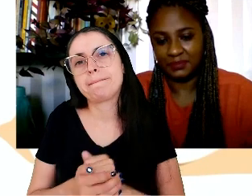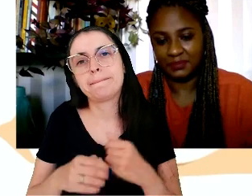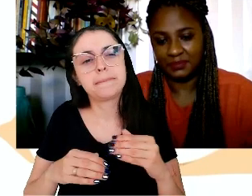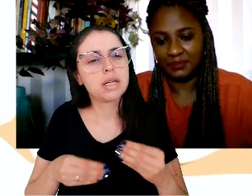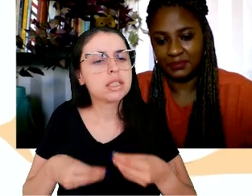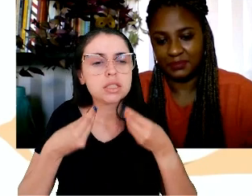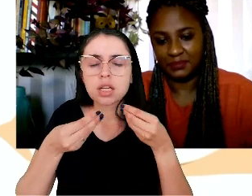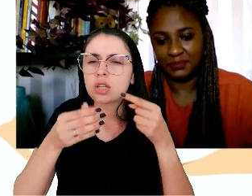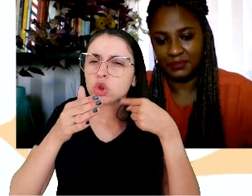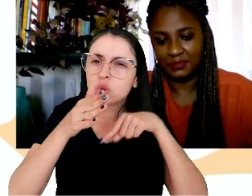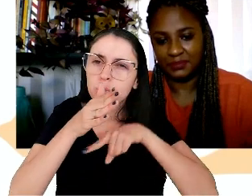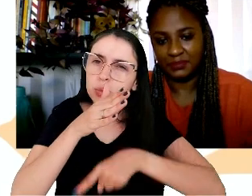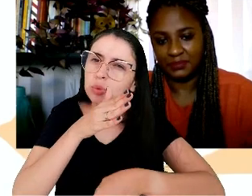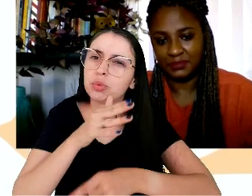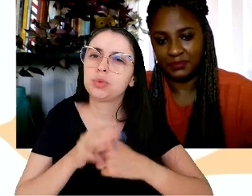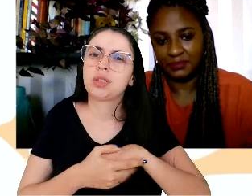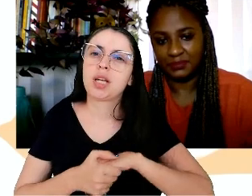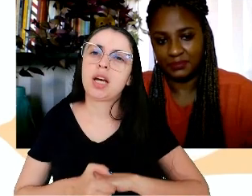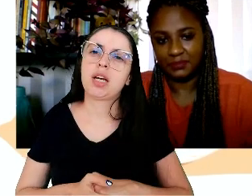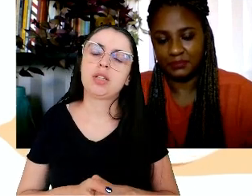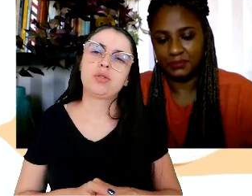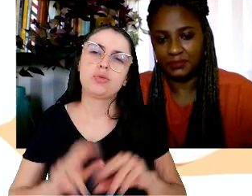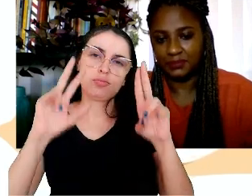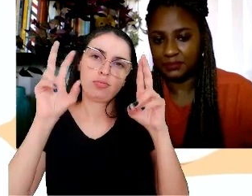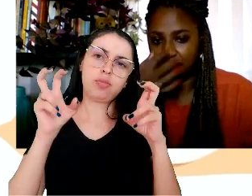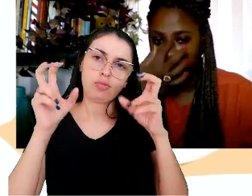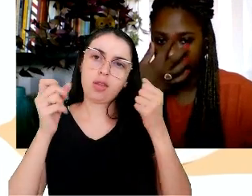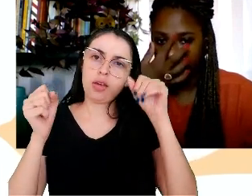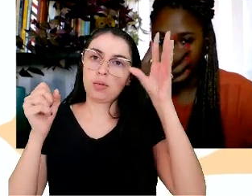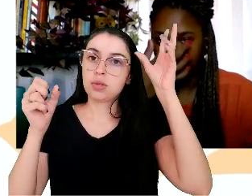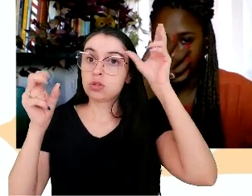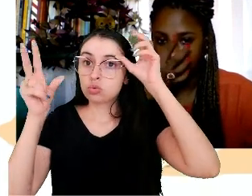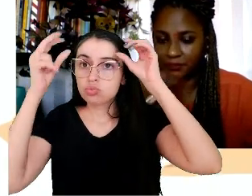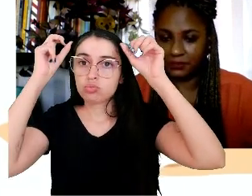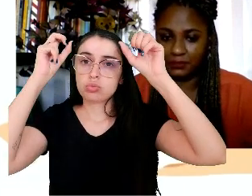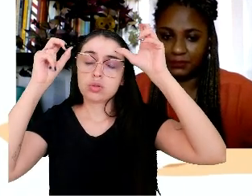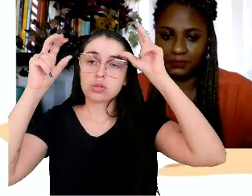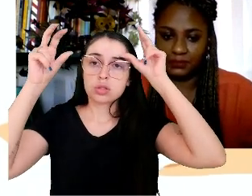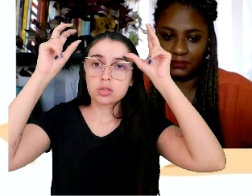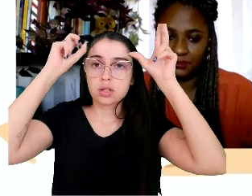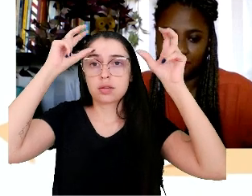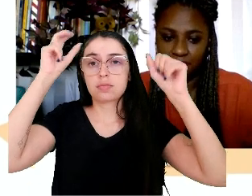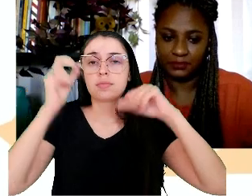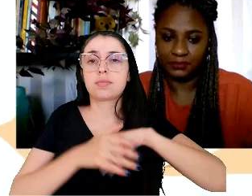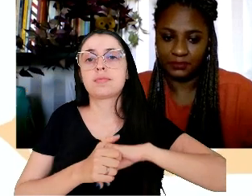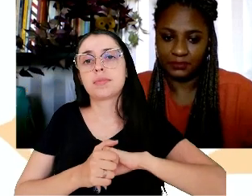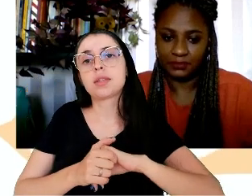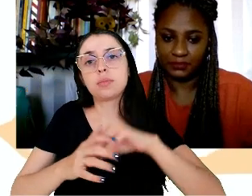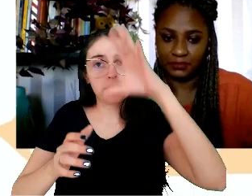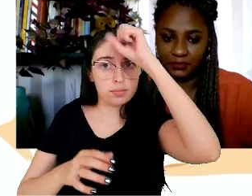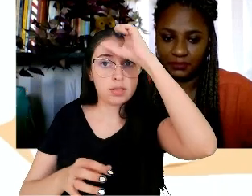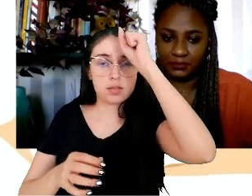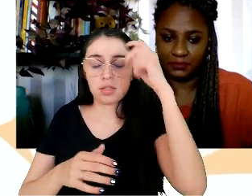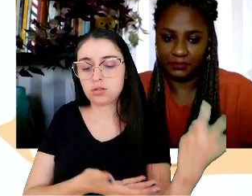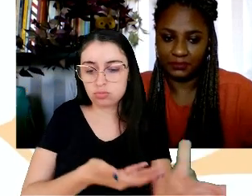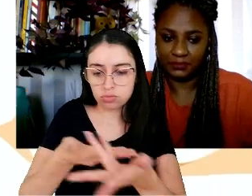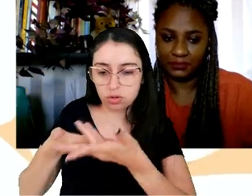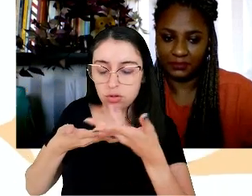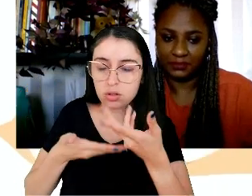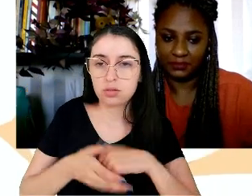a profundidade, né, de conhecimento que vocês têm para o aprendizado de todos,